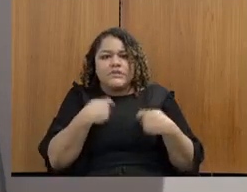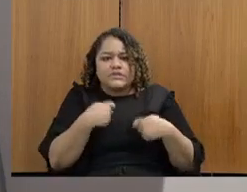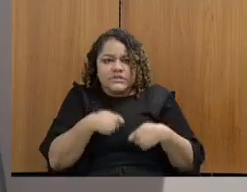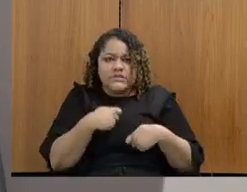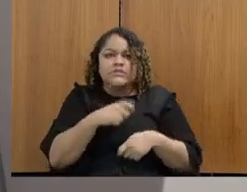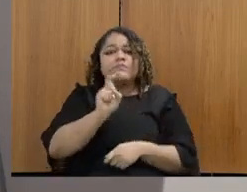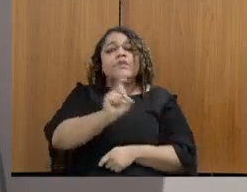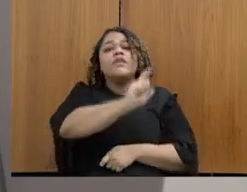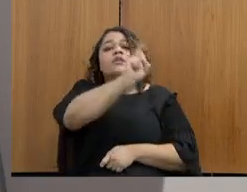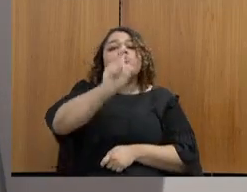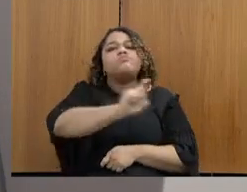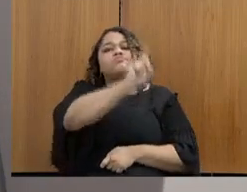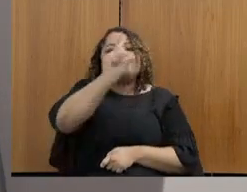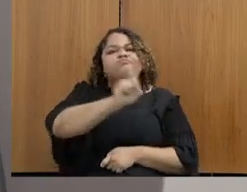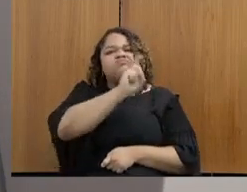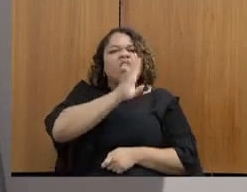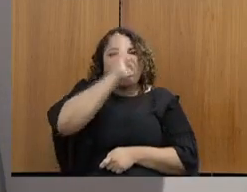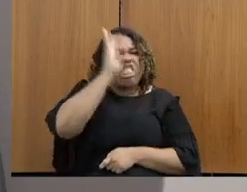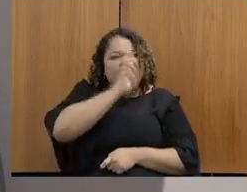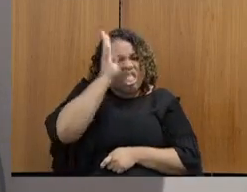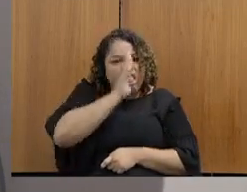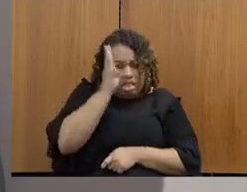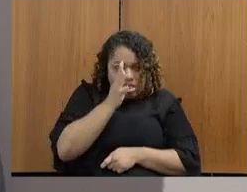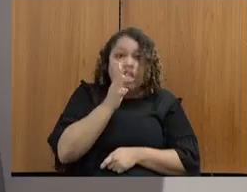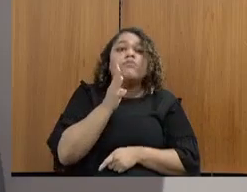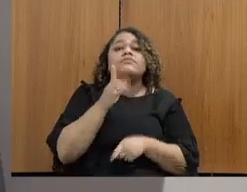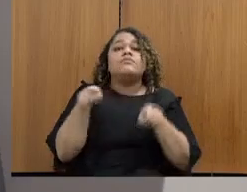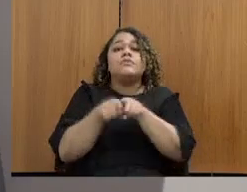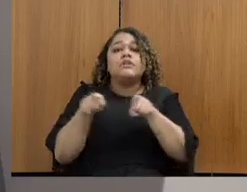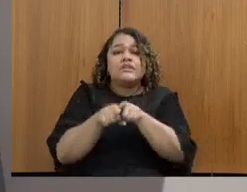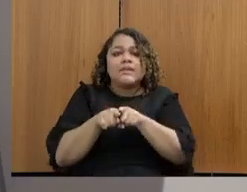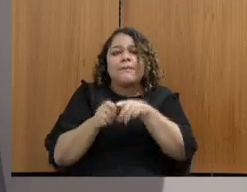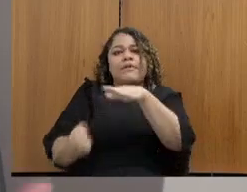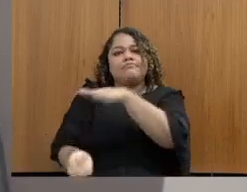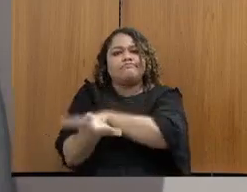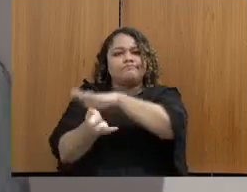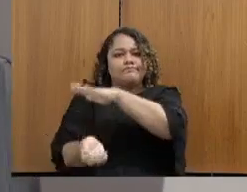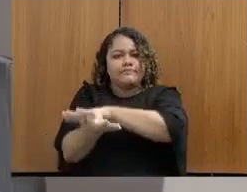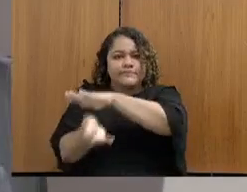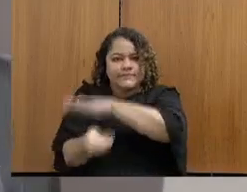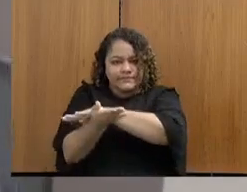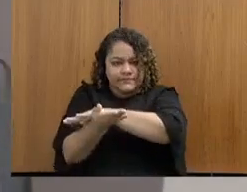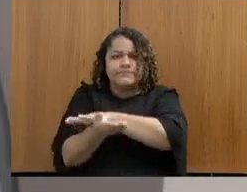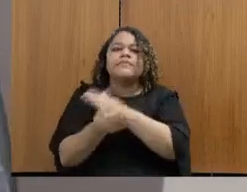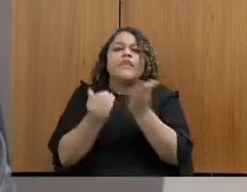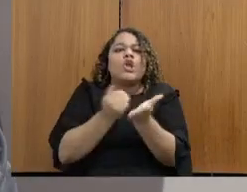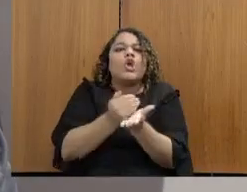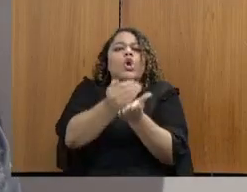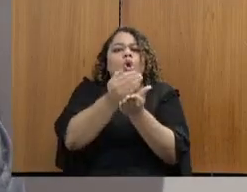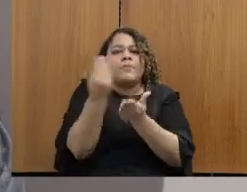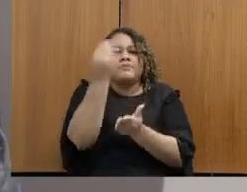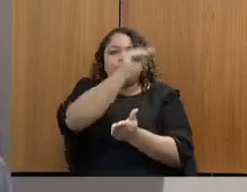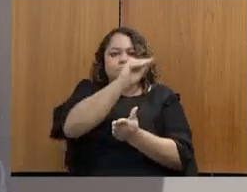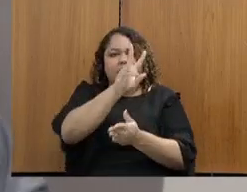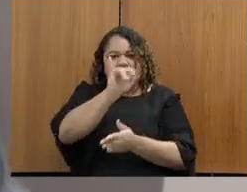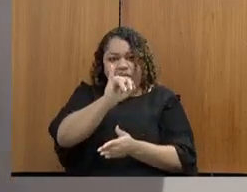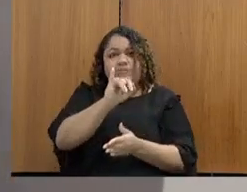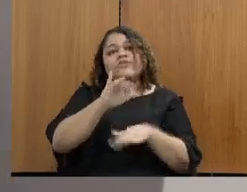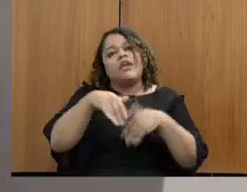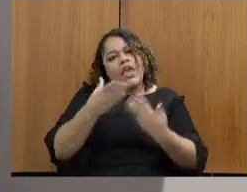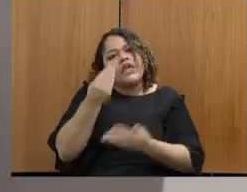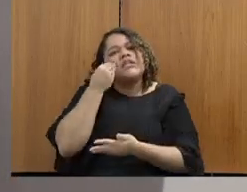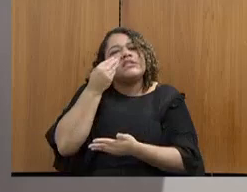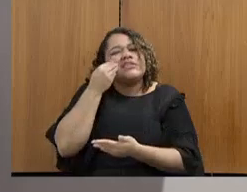fase homologação a inserção do estelionato com isso a gente é busca né a melhoria do atendimento ao cidadão